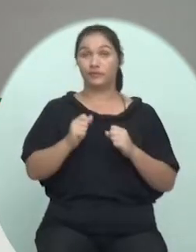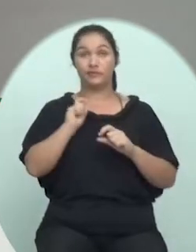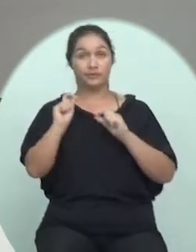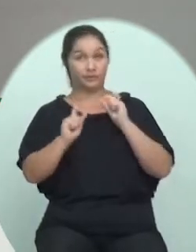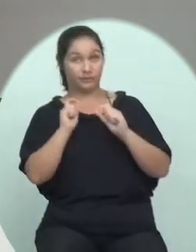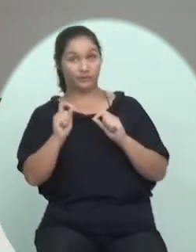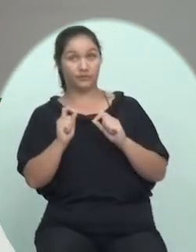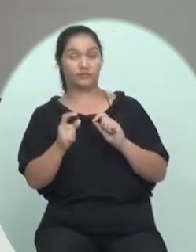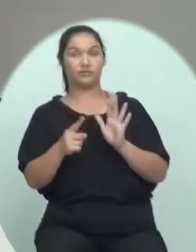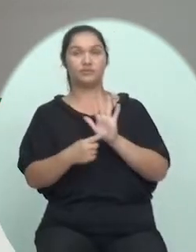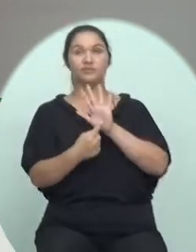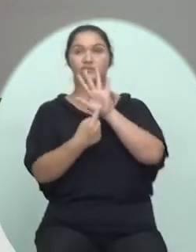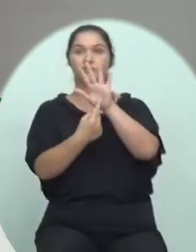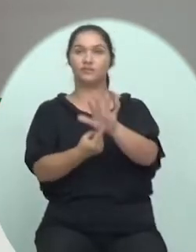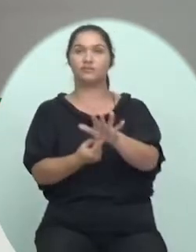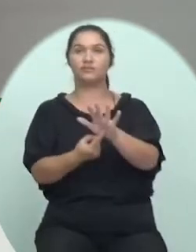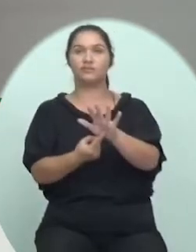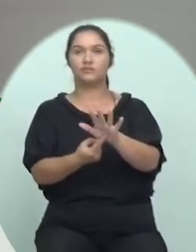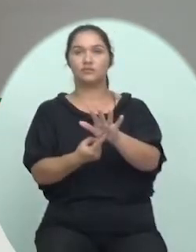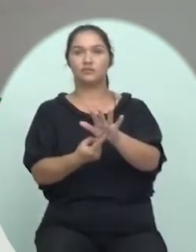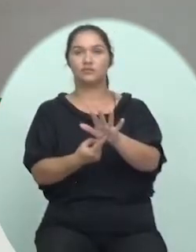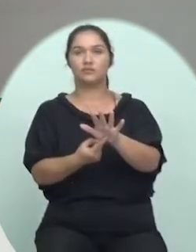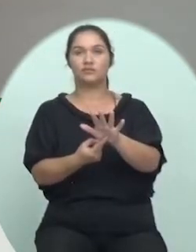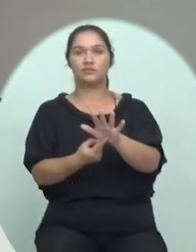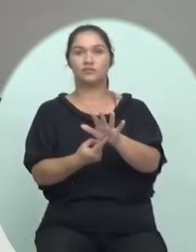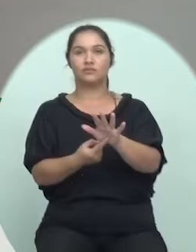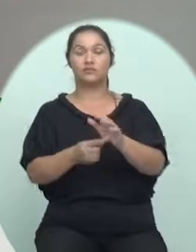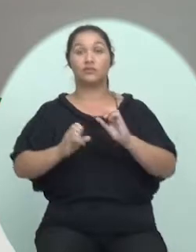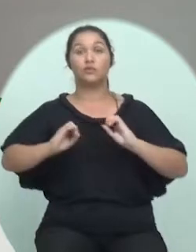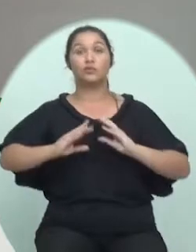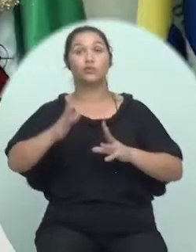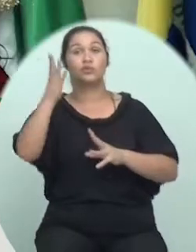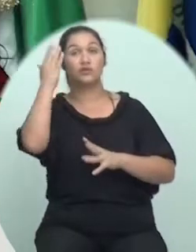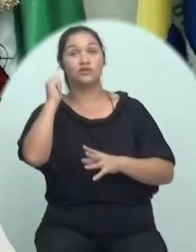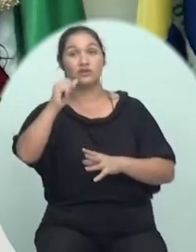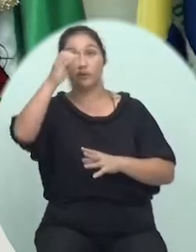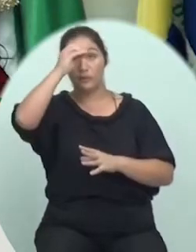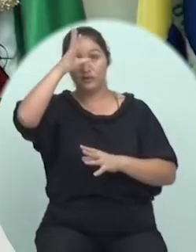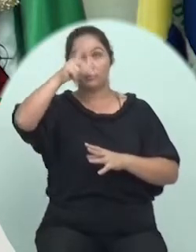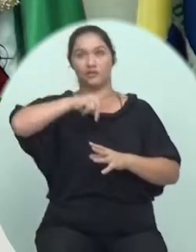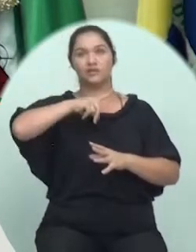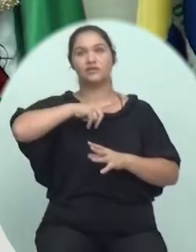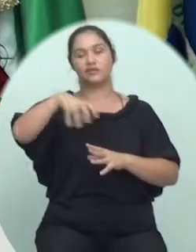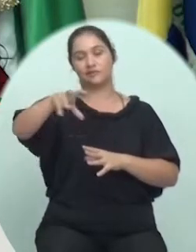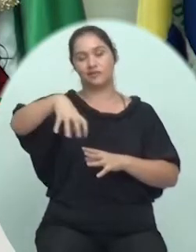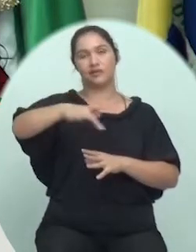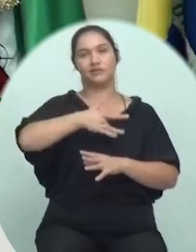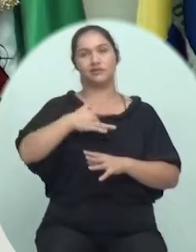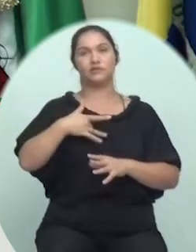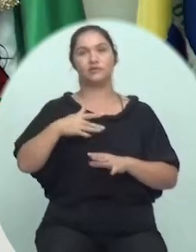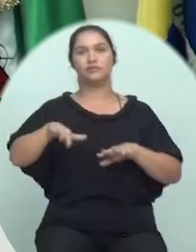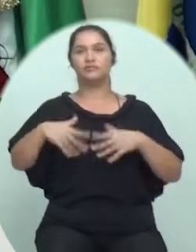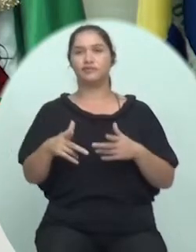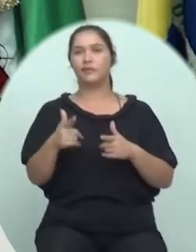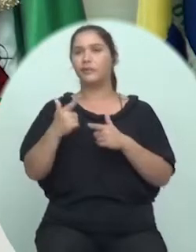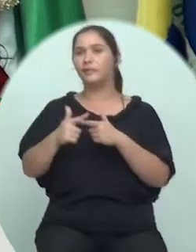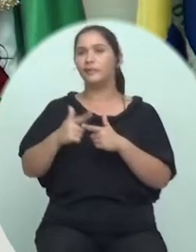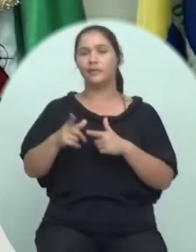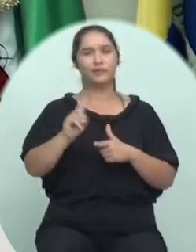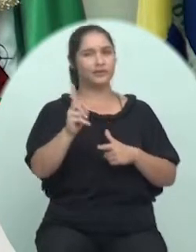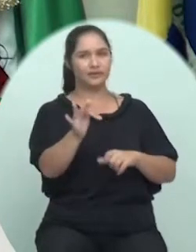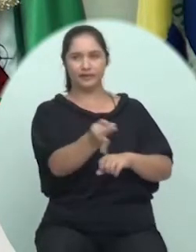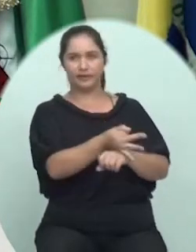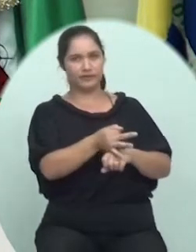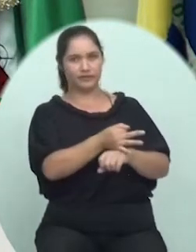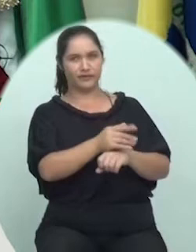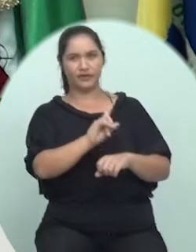o conhecimento que a gente tem dentro da área. A parte, sim, seu vereador. Ô, vereador, não, só uma pergunta. O problema não é a questão das férias do